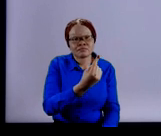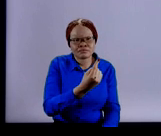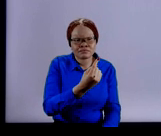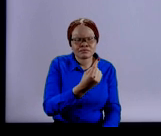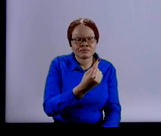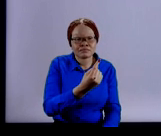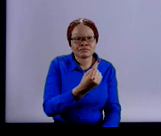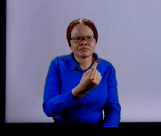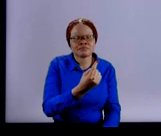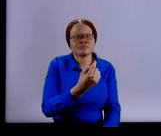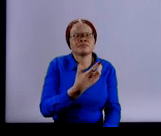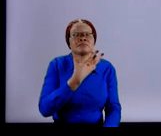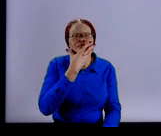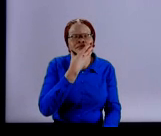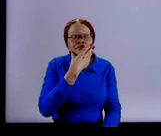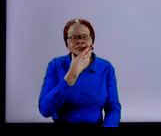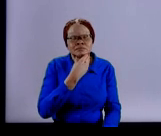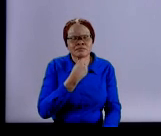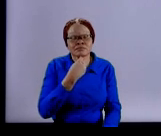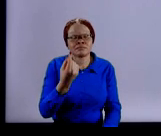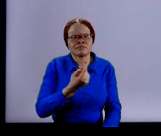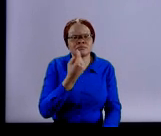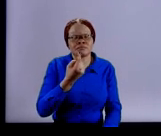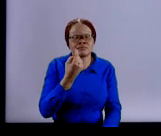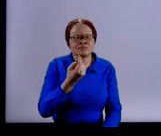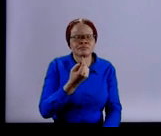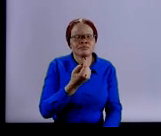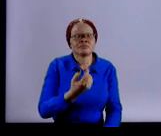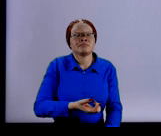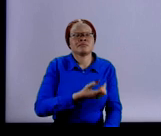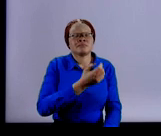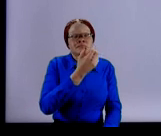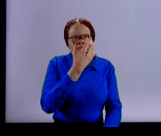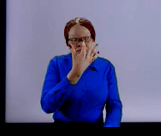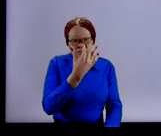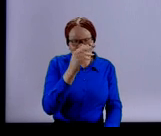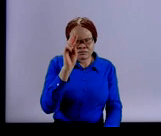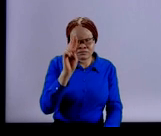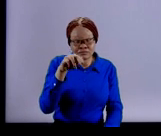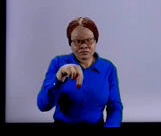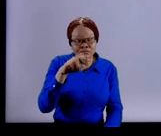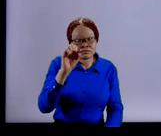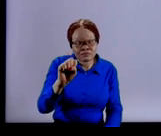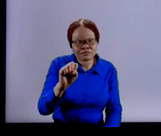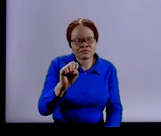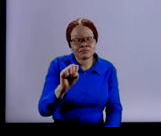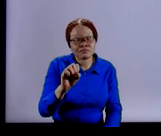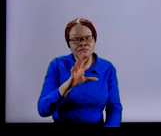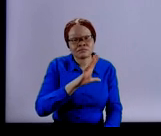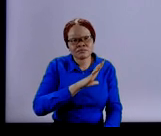um que está no masculino do singular e o seu plural é uns